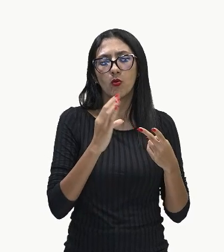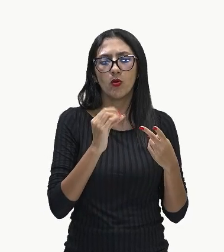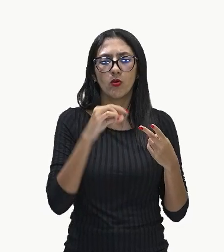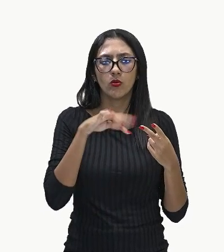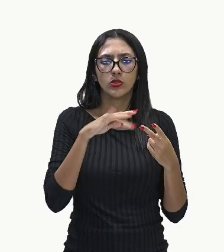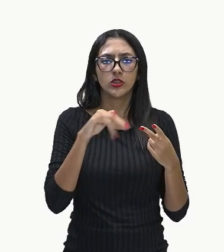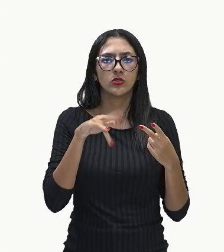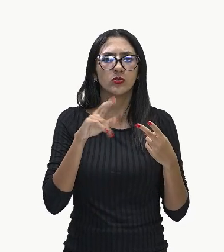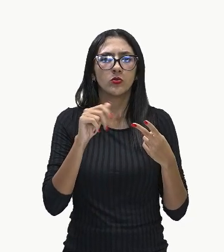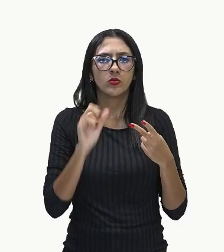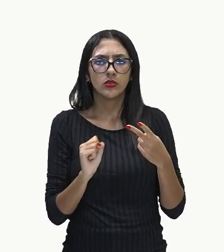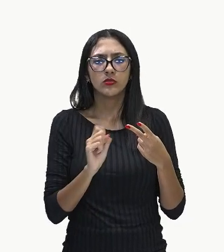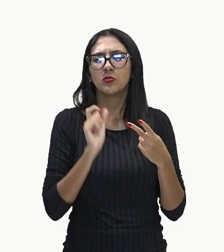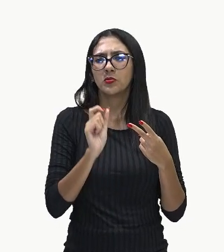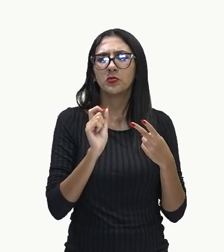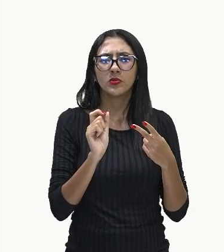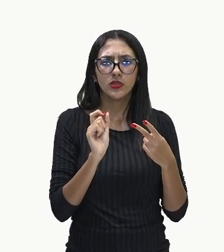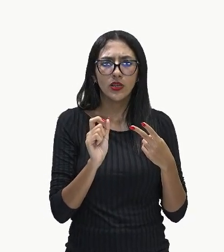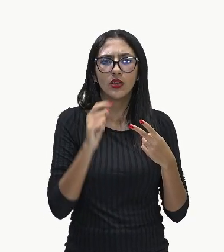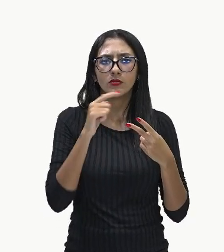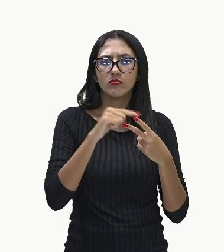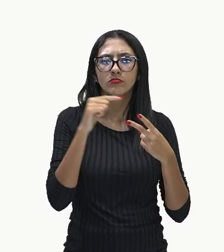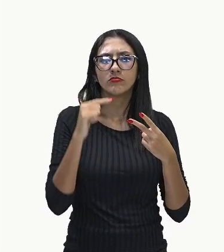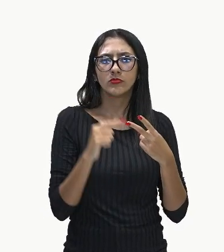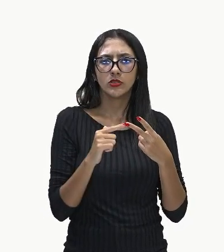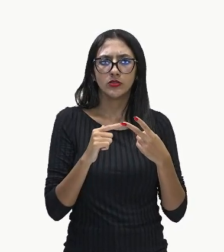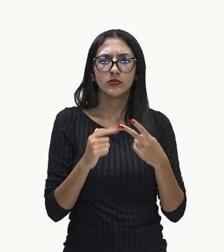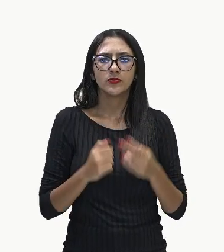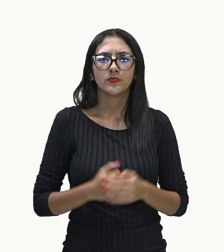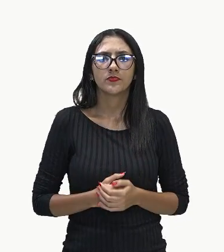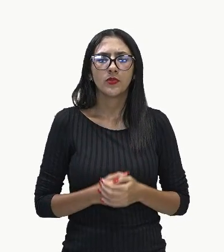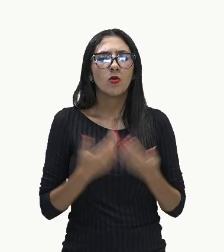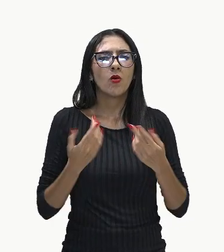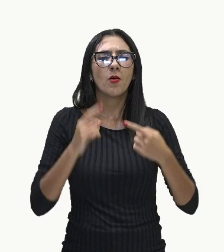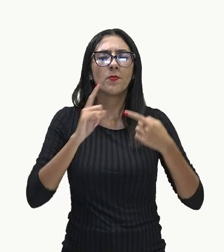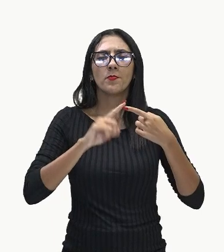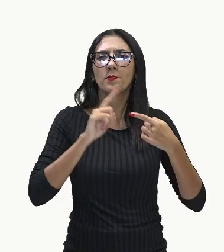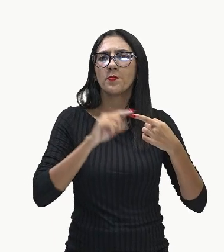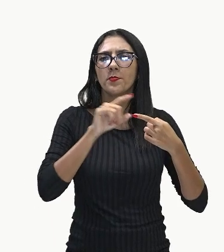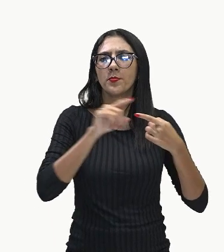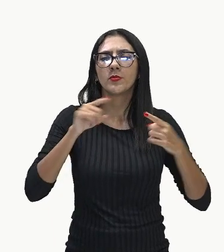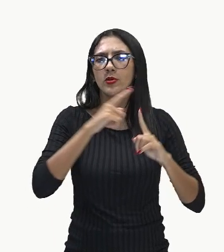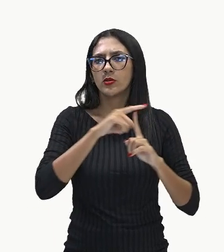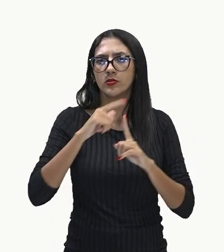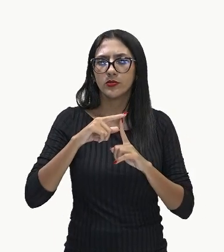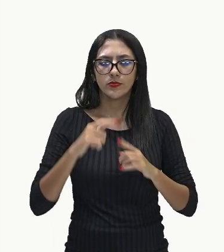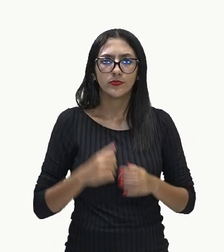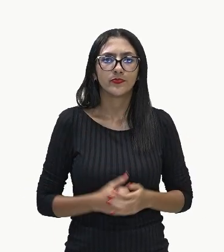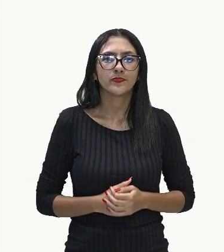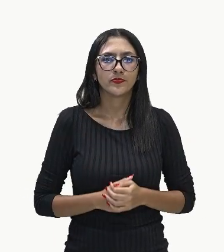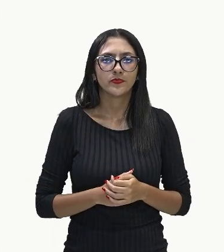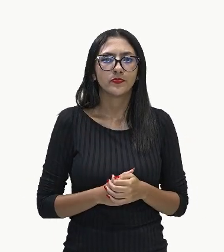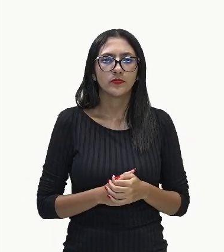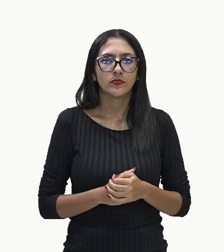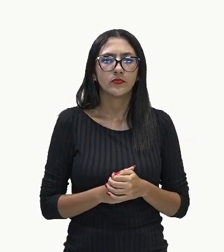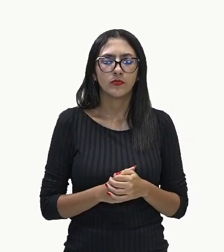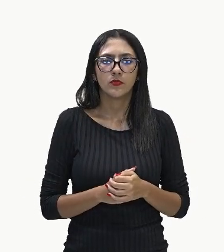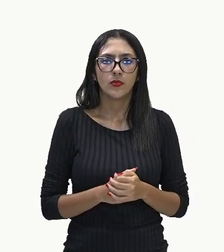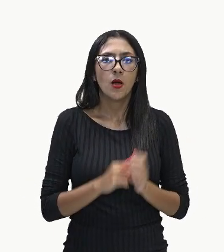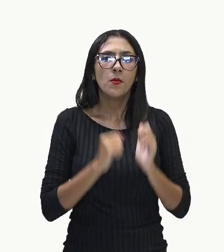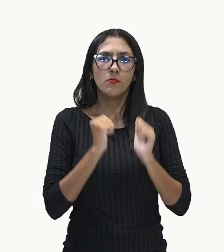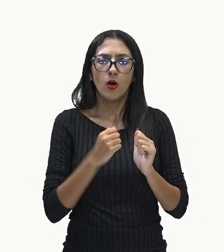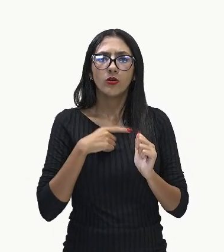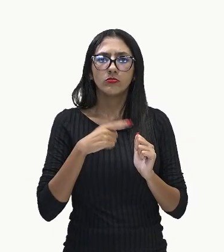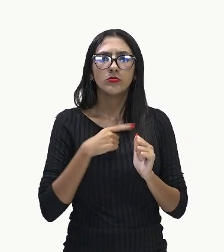O que são as variáveis quantitativas discretas? Elas podem ser contadas em